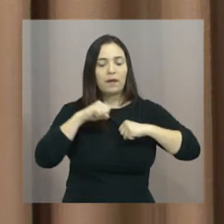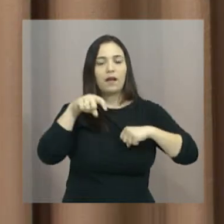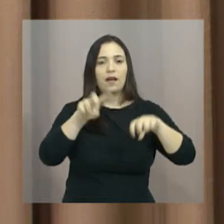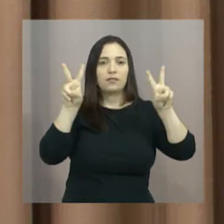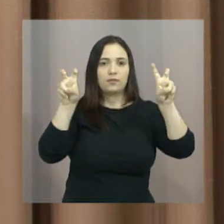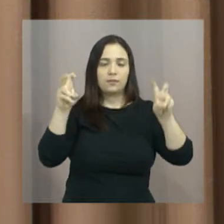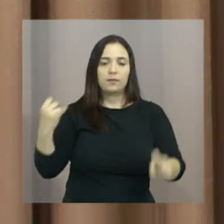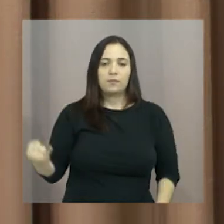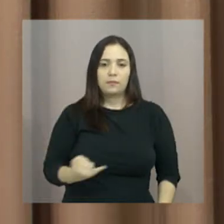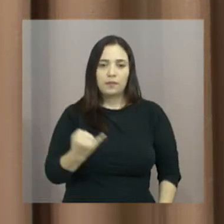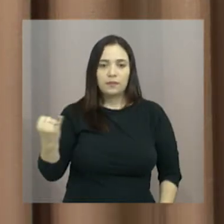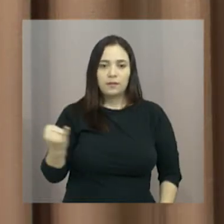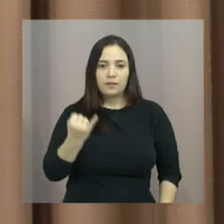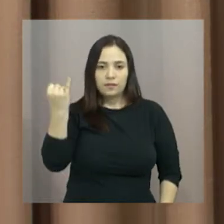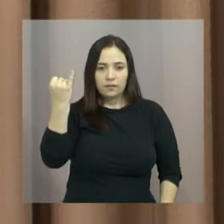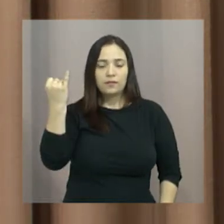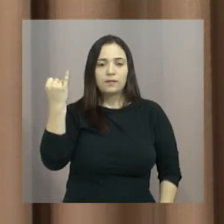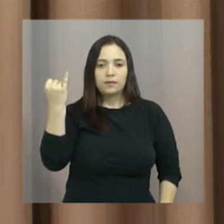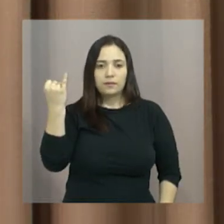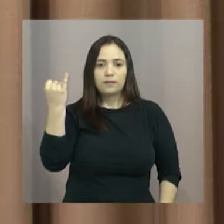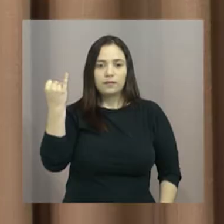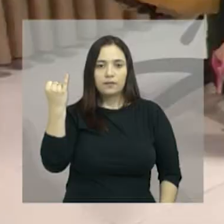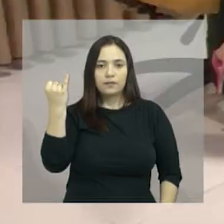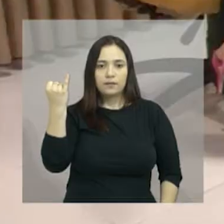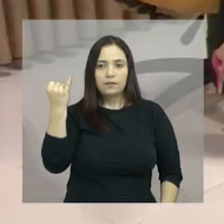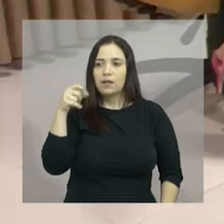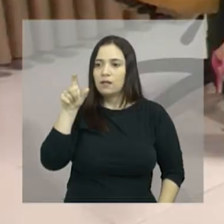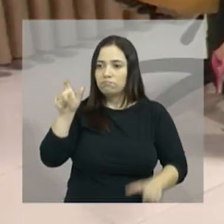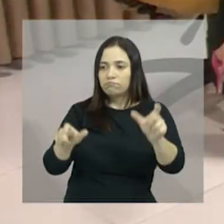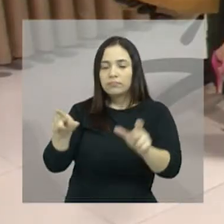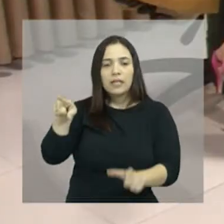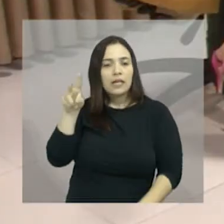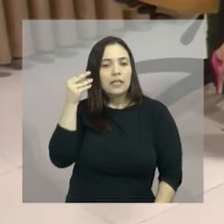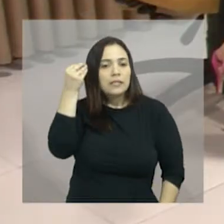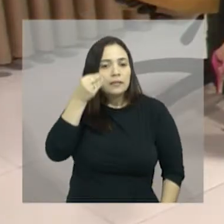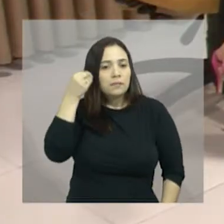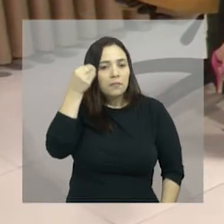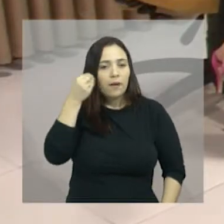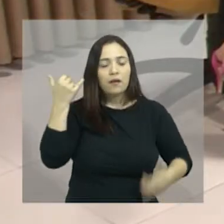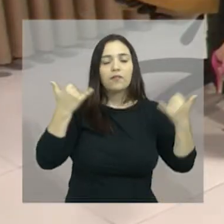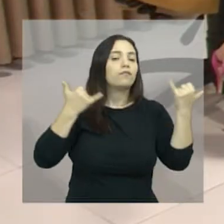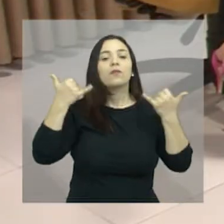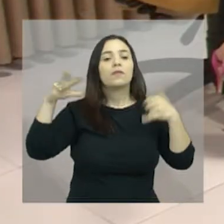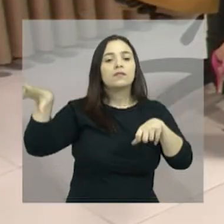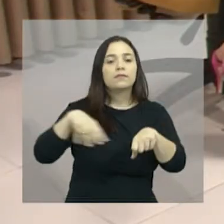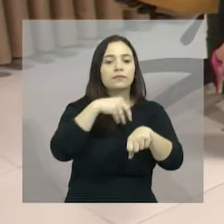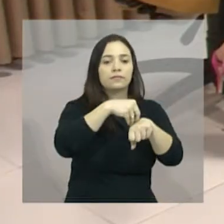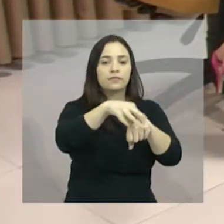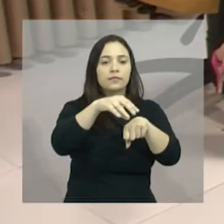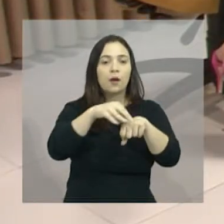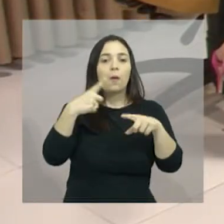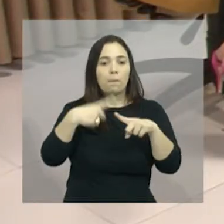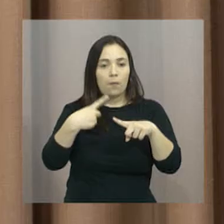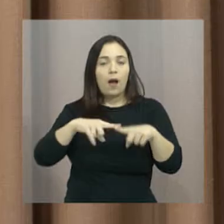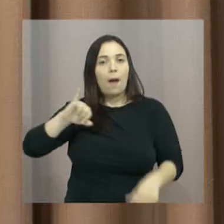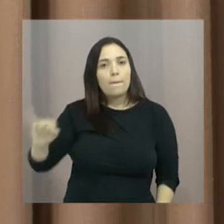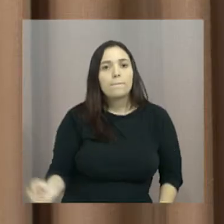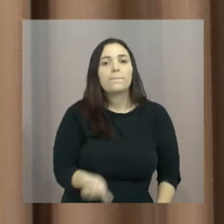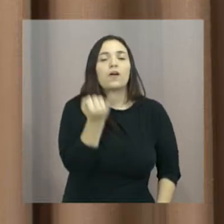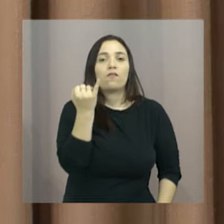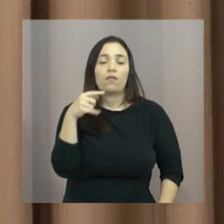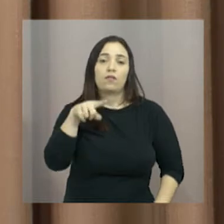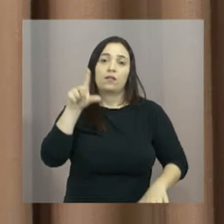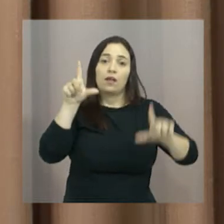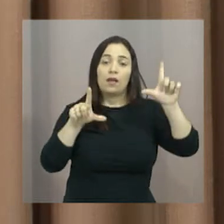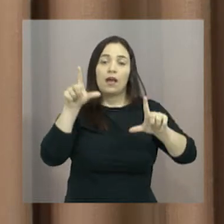e consegue tratar com especialistas que tragam sempre mais informações. Afinal de contas, o nosso espaço é esse, o Programa Direito, ele quando